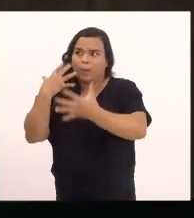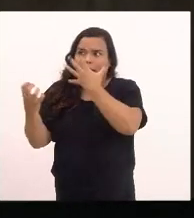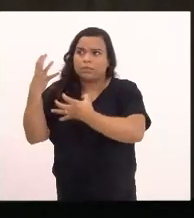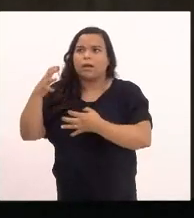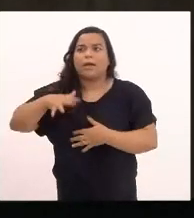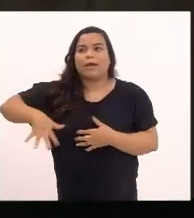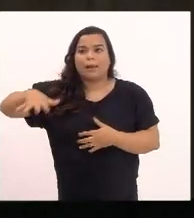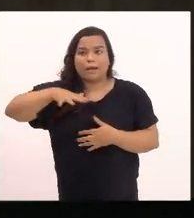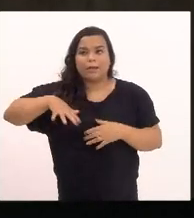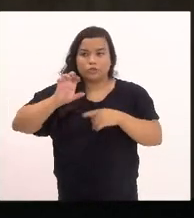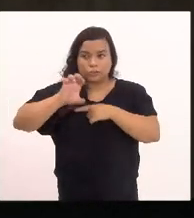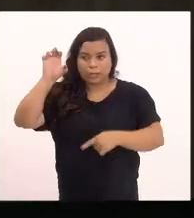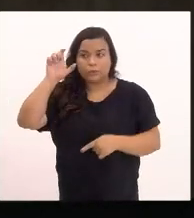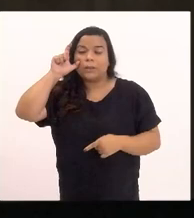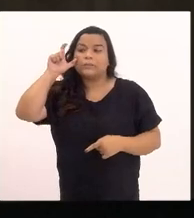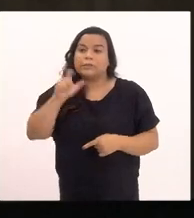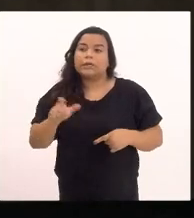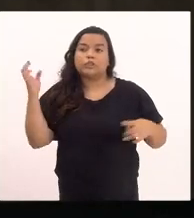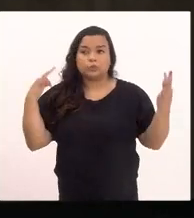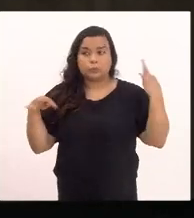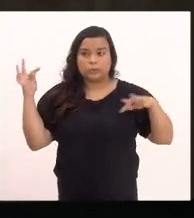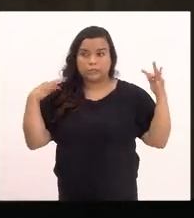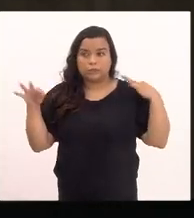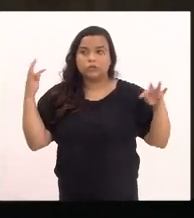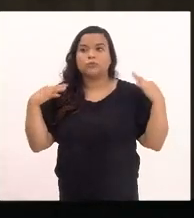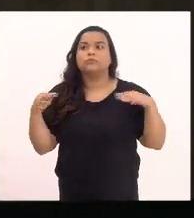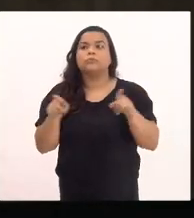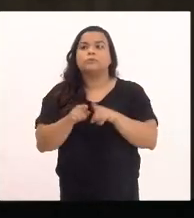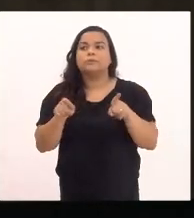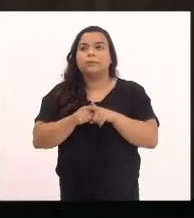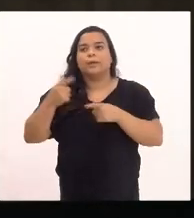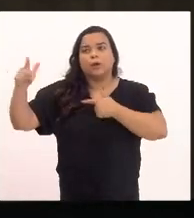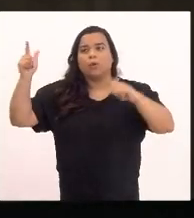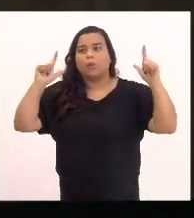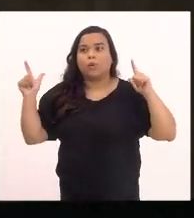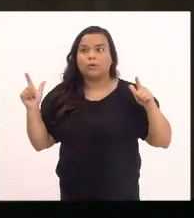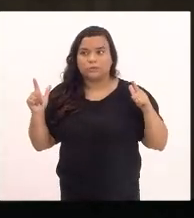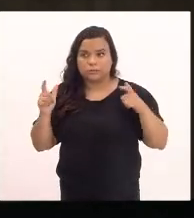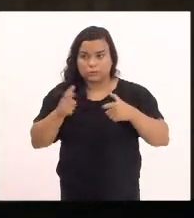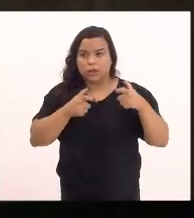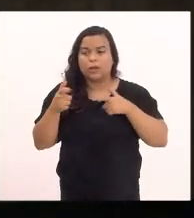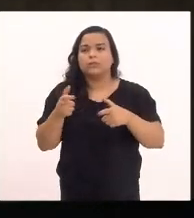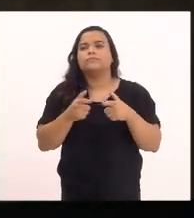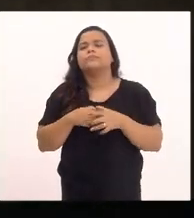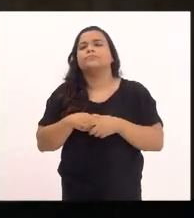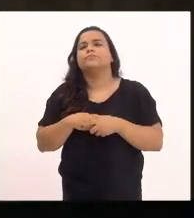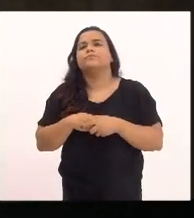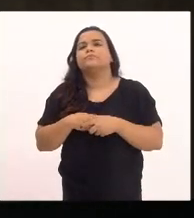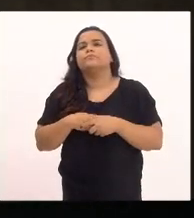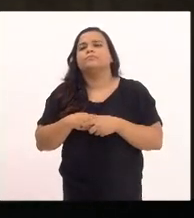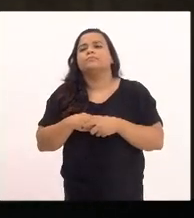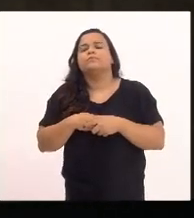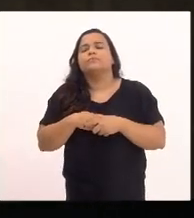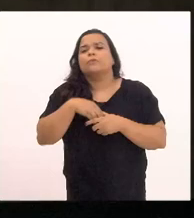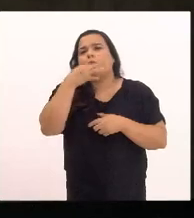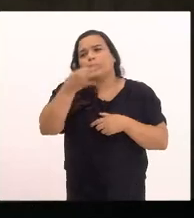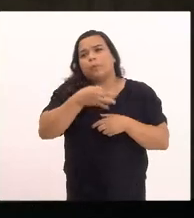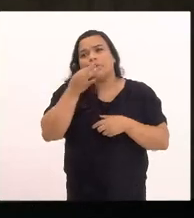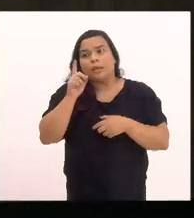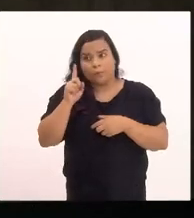das áreas estaduais de interesse turístico e da outras providências. Parecer, senhor presidente, é